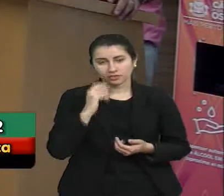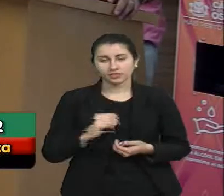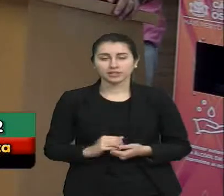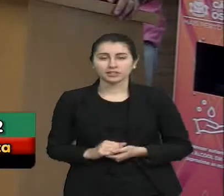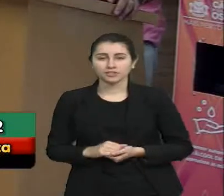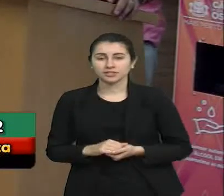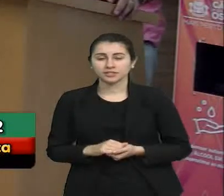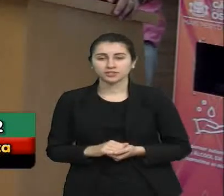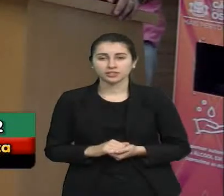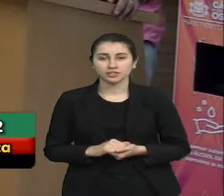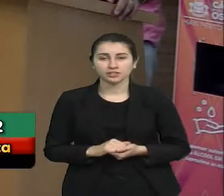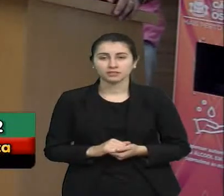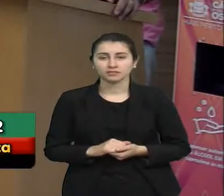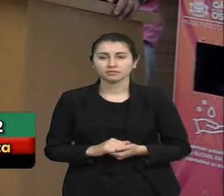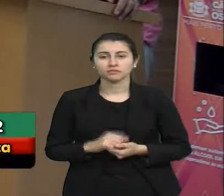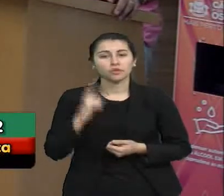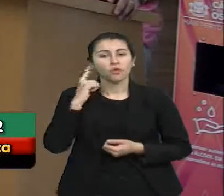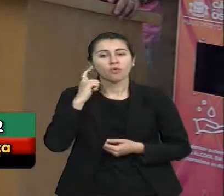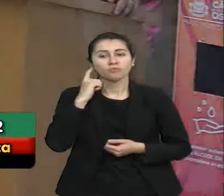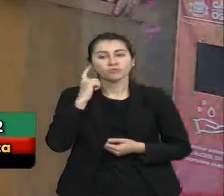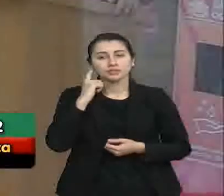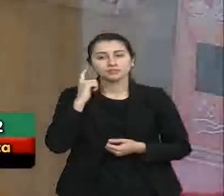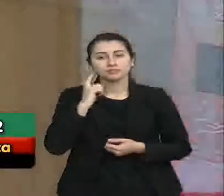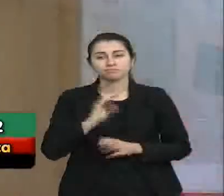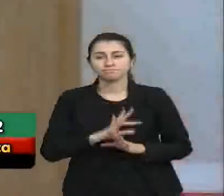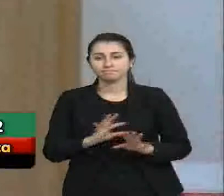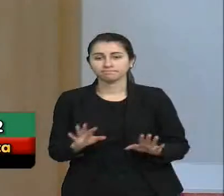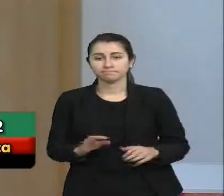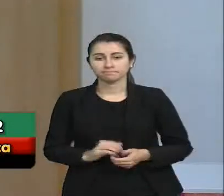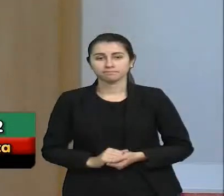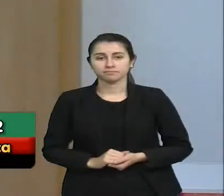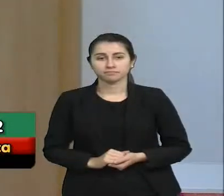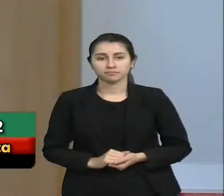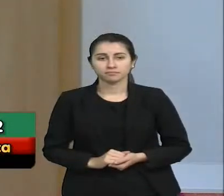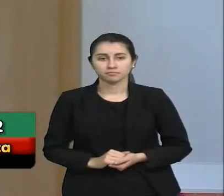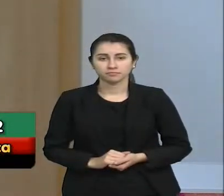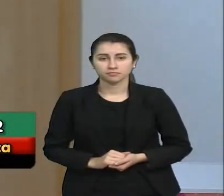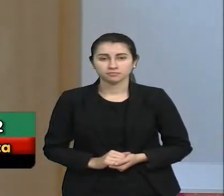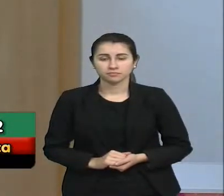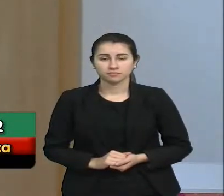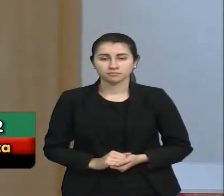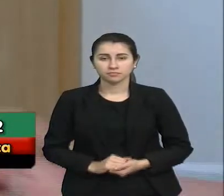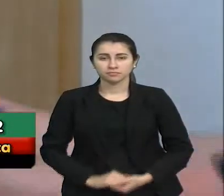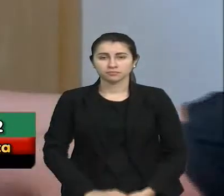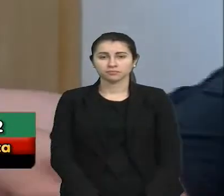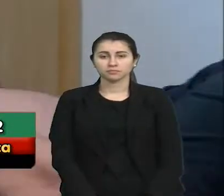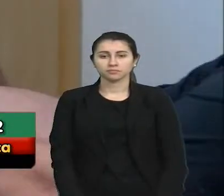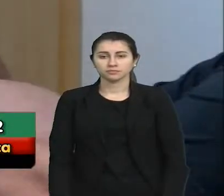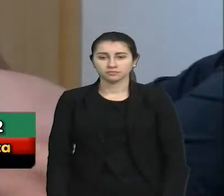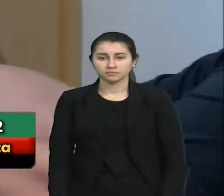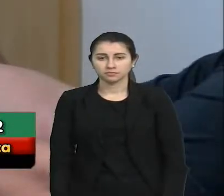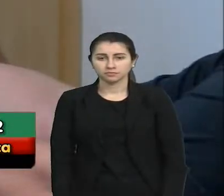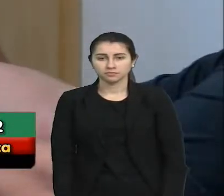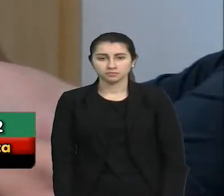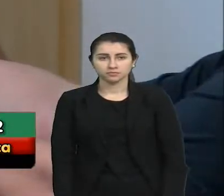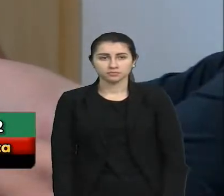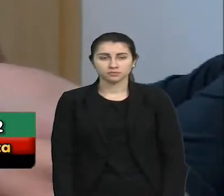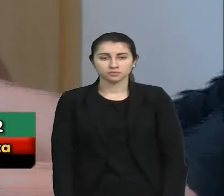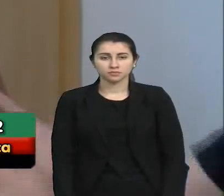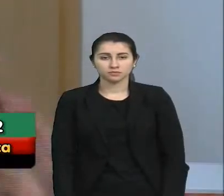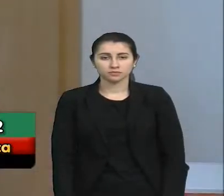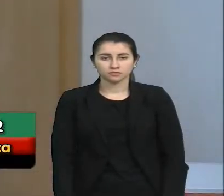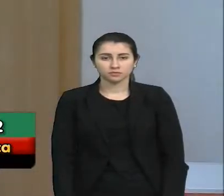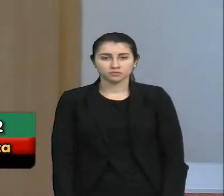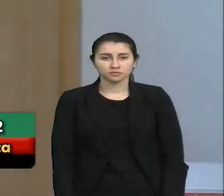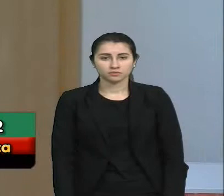povos tradicionais. Salve a bancada. A vocês todos. Meu respeito a todas as religiões, a todos os povos